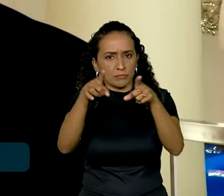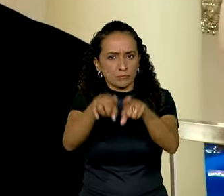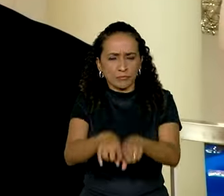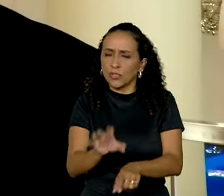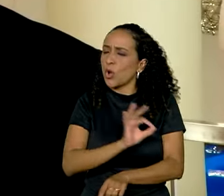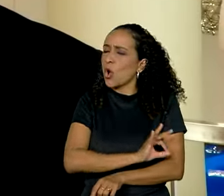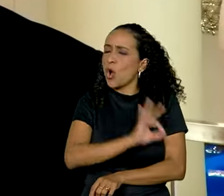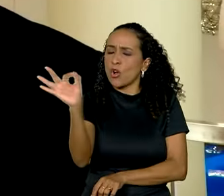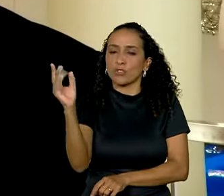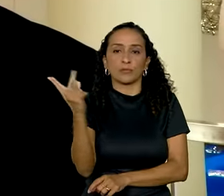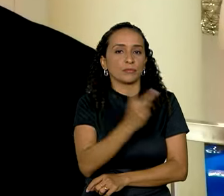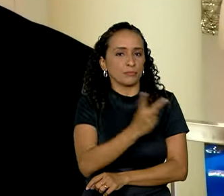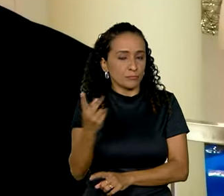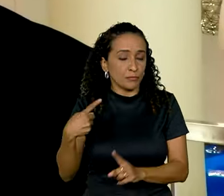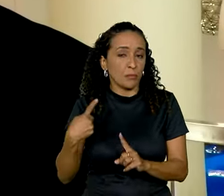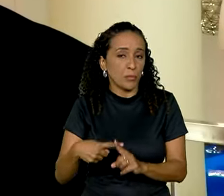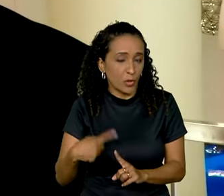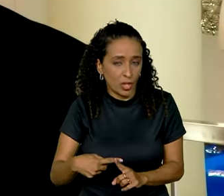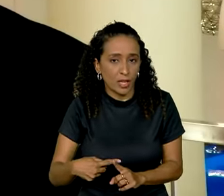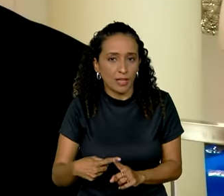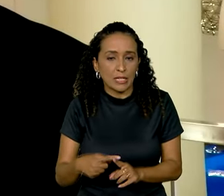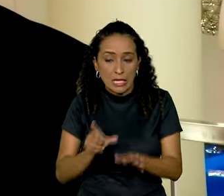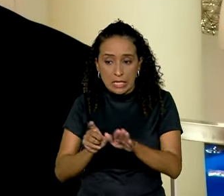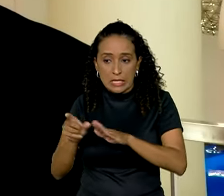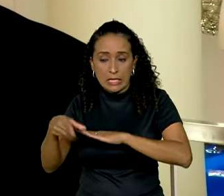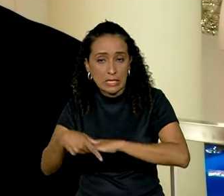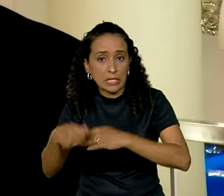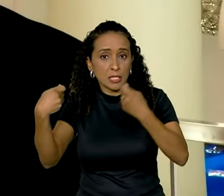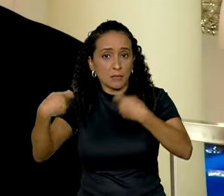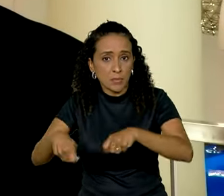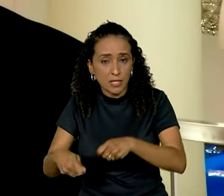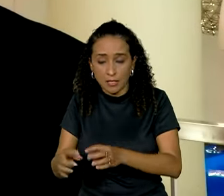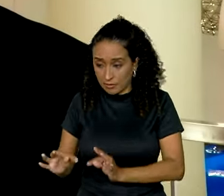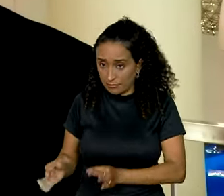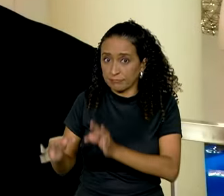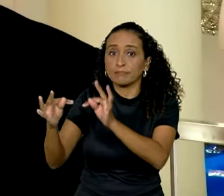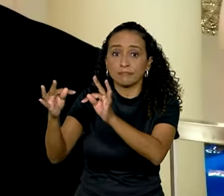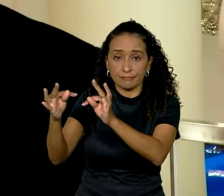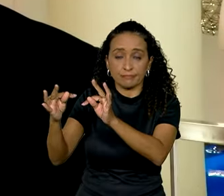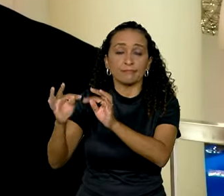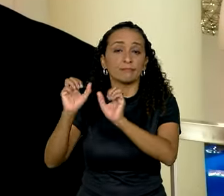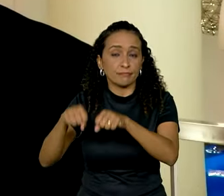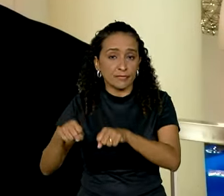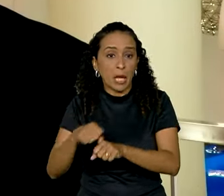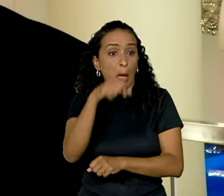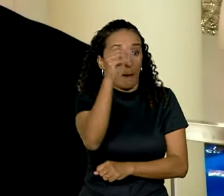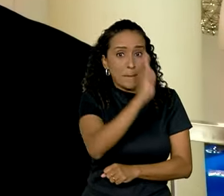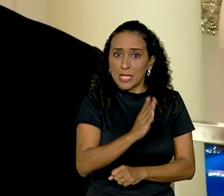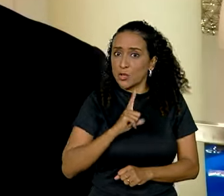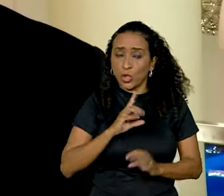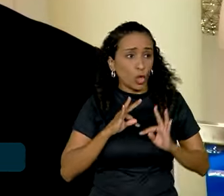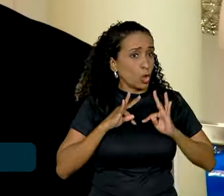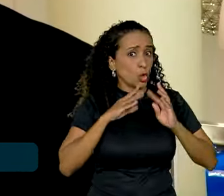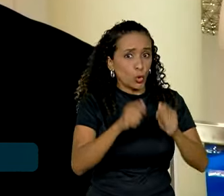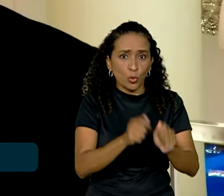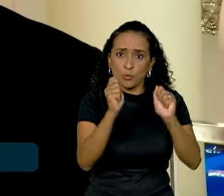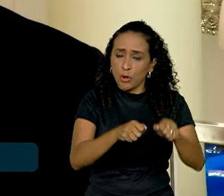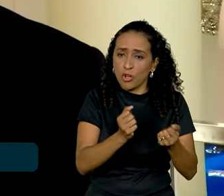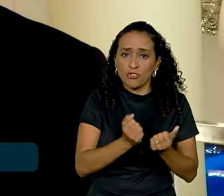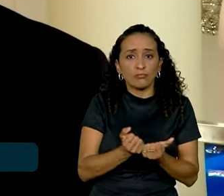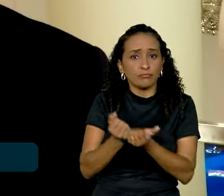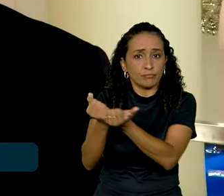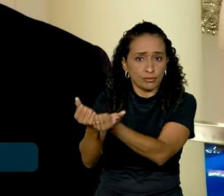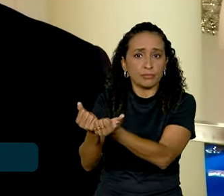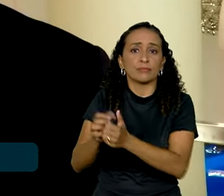ótima pros dois primeiro porque Guana necess de tecnia Bras tem tudo para poder oferecer pra